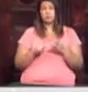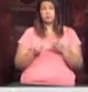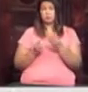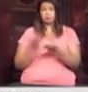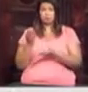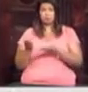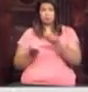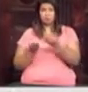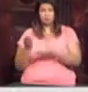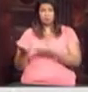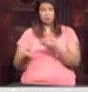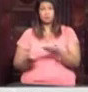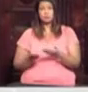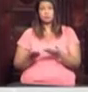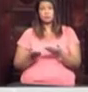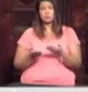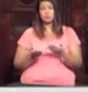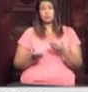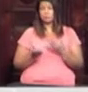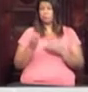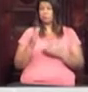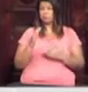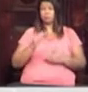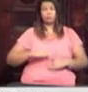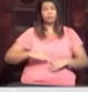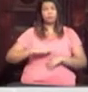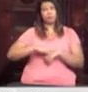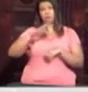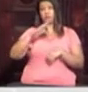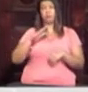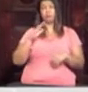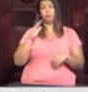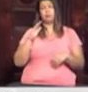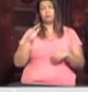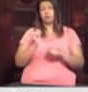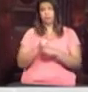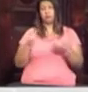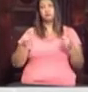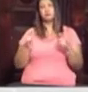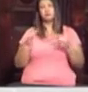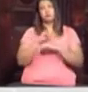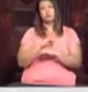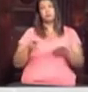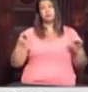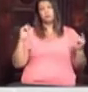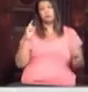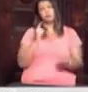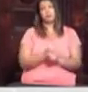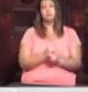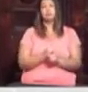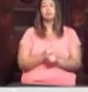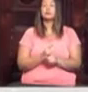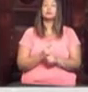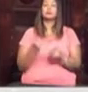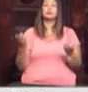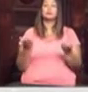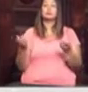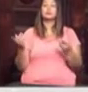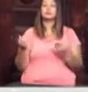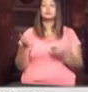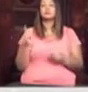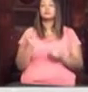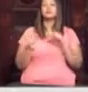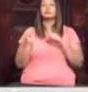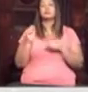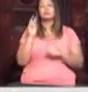favorecimentos privados. Cada vez mais isso vem à tona. E recentemente assistimos à devolução